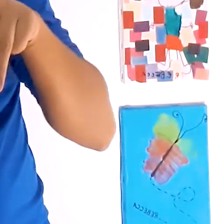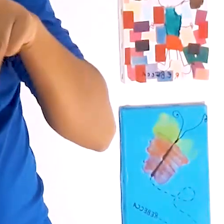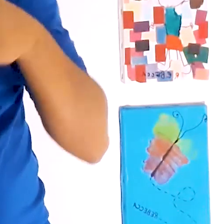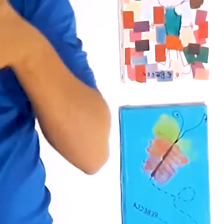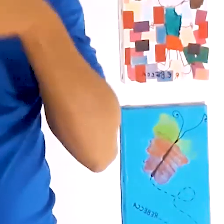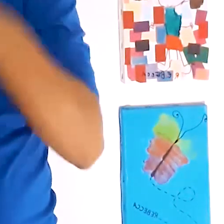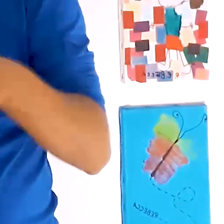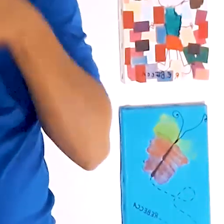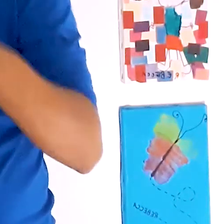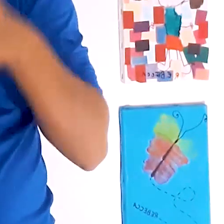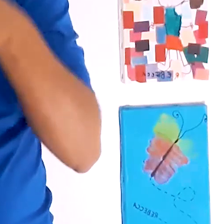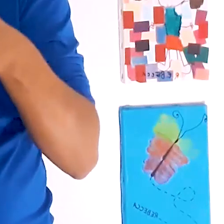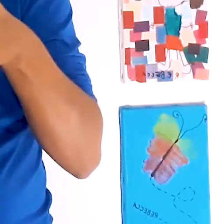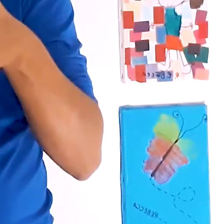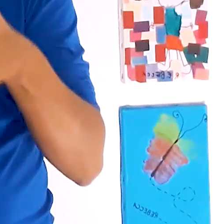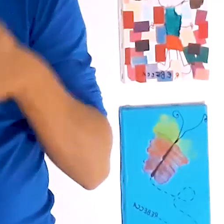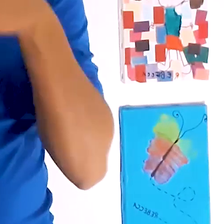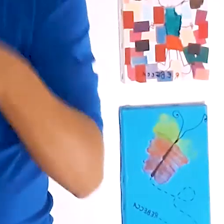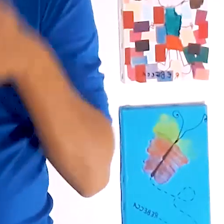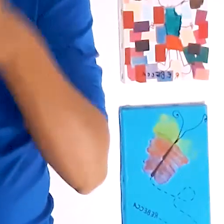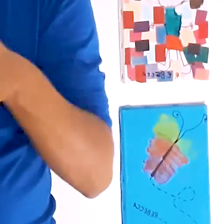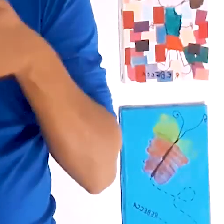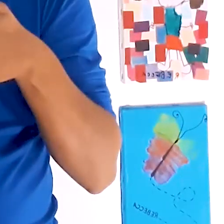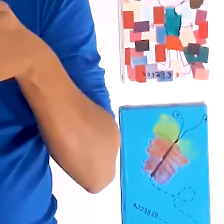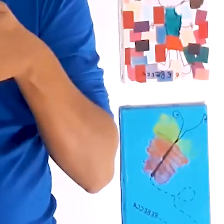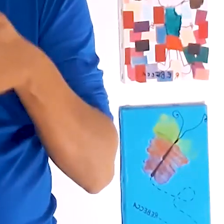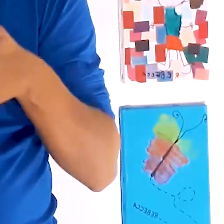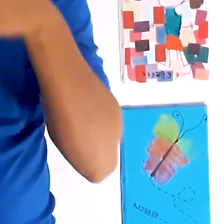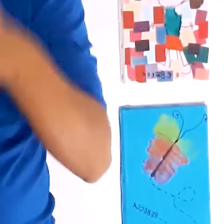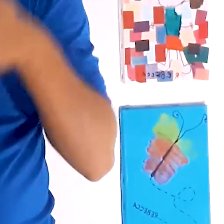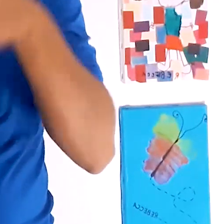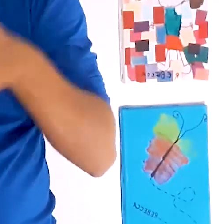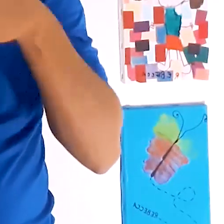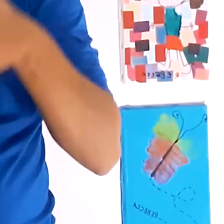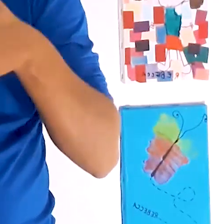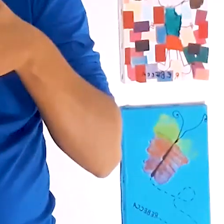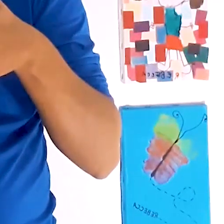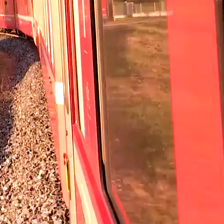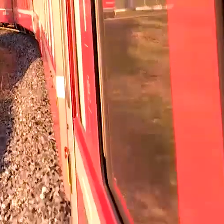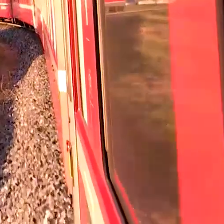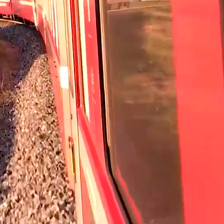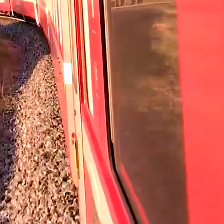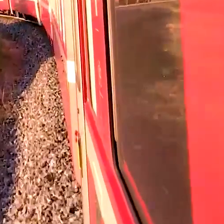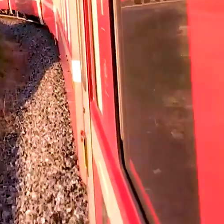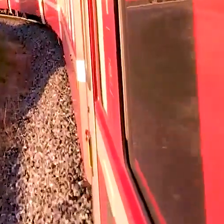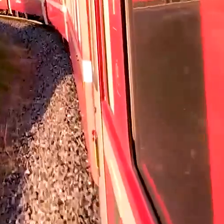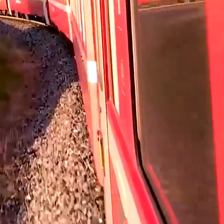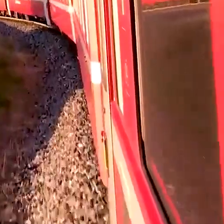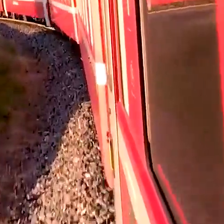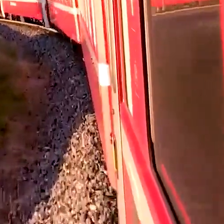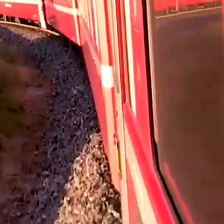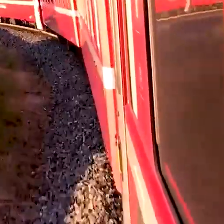Trem. Sinal, trem. Trem. Trem.